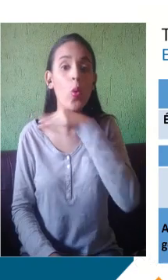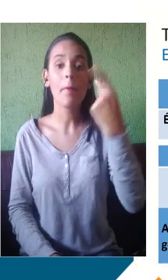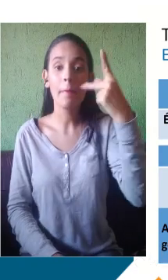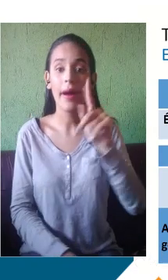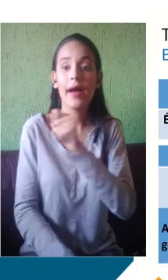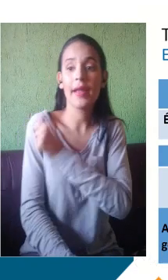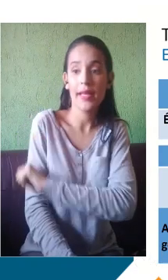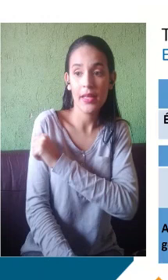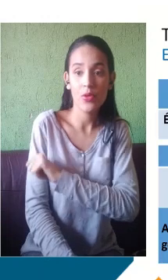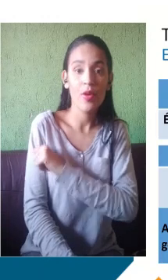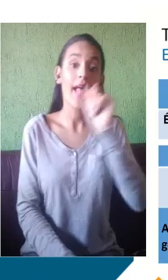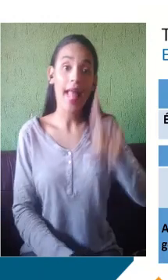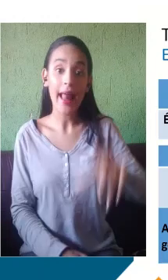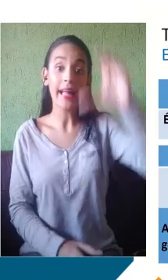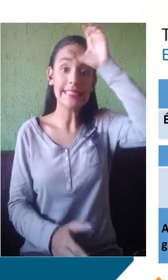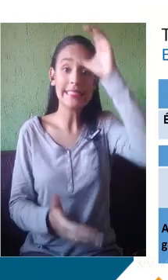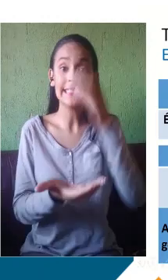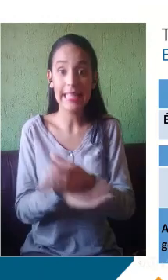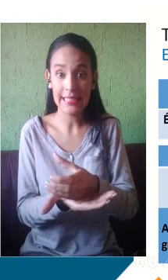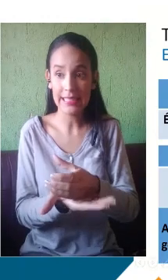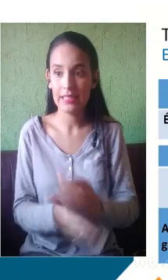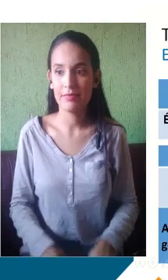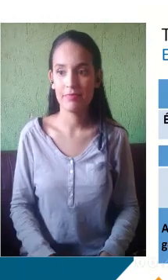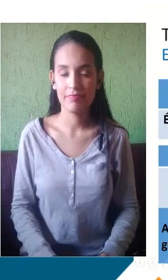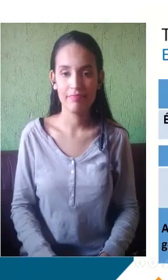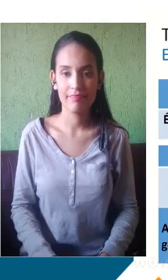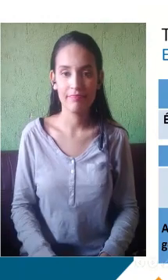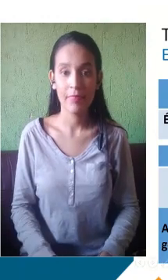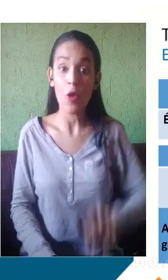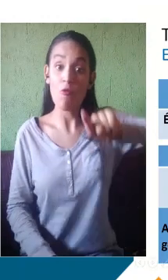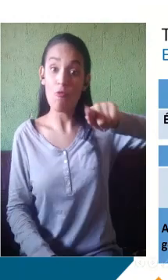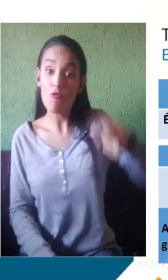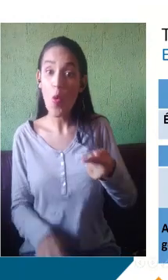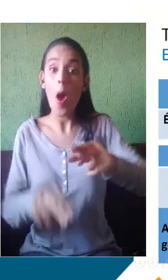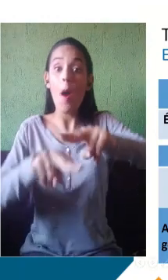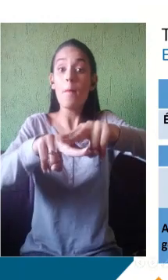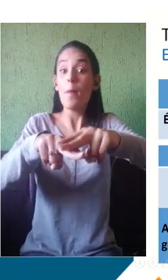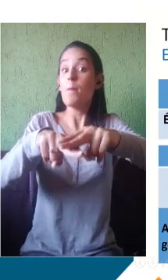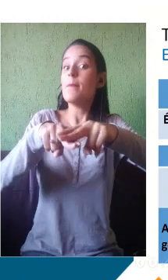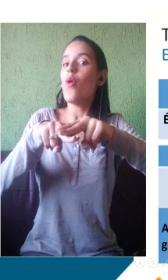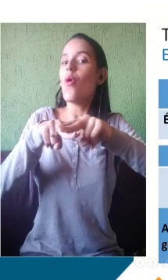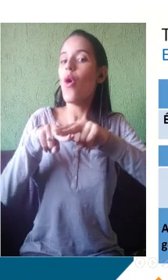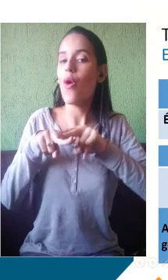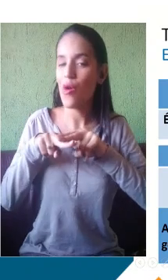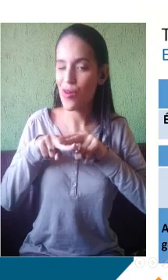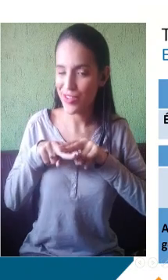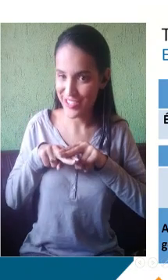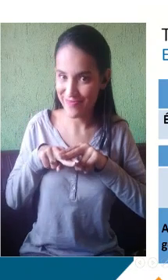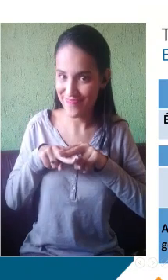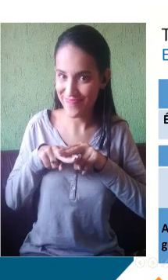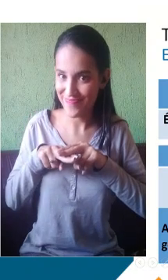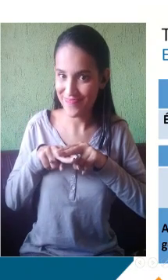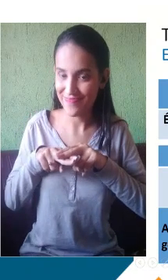corrupção e desvio de dinheiro público. Vejam que essa informação aqui, iniciada aí pelo pois, age num contexto de justificação